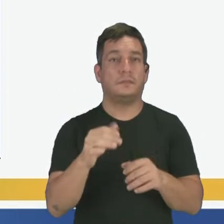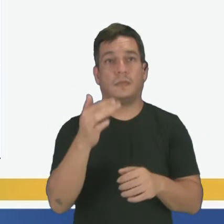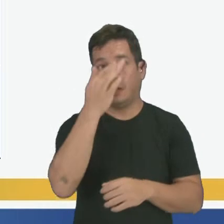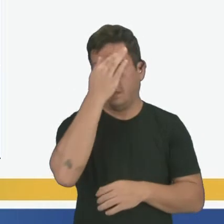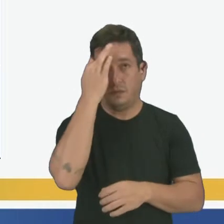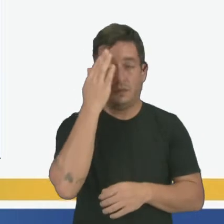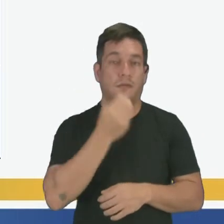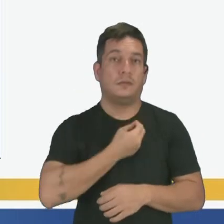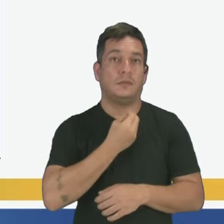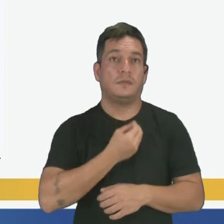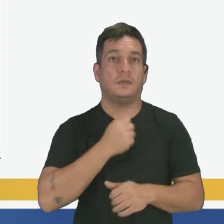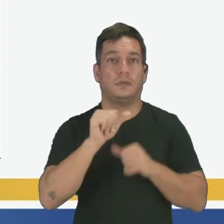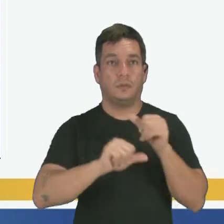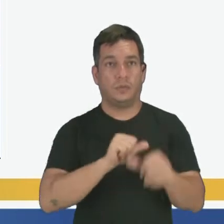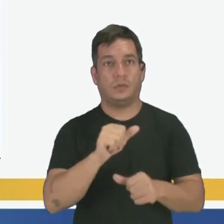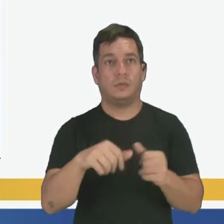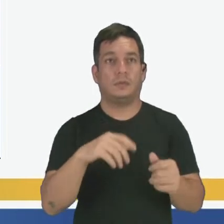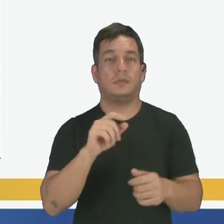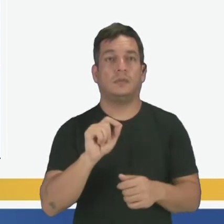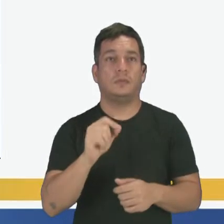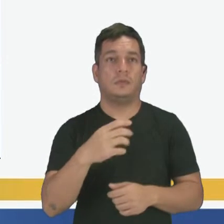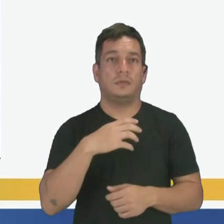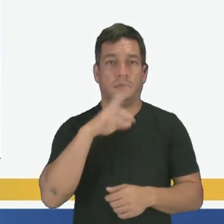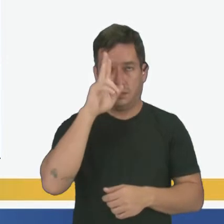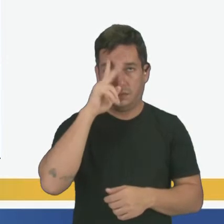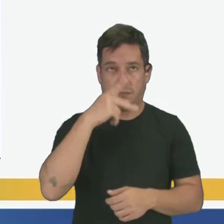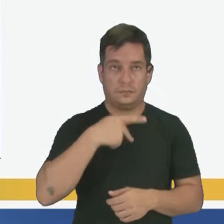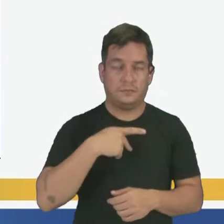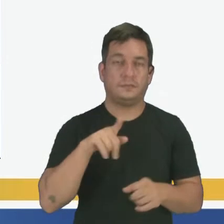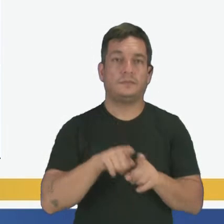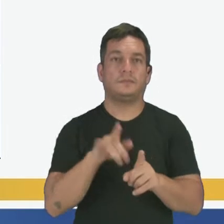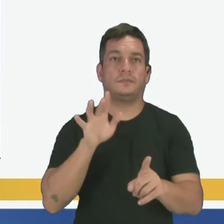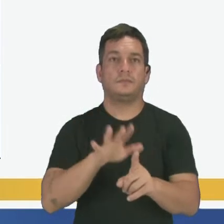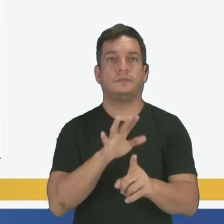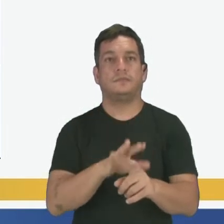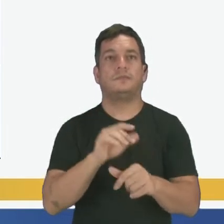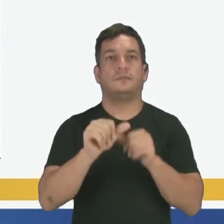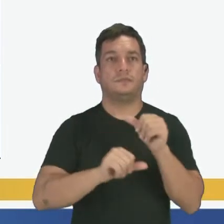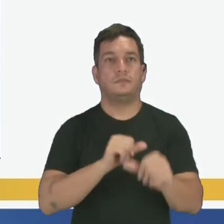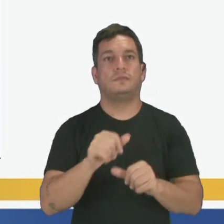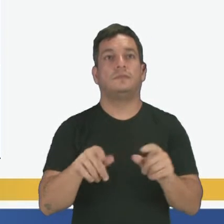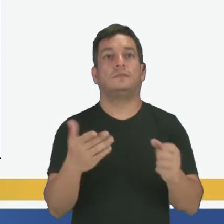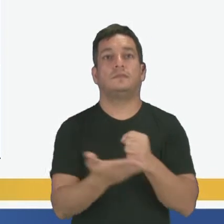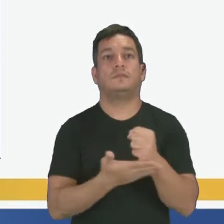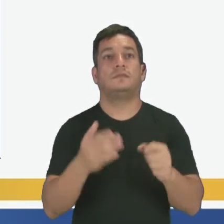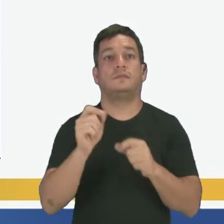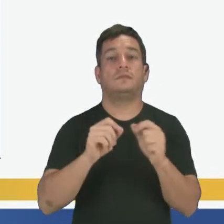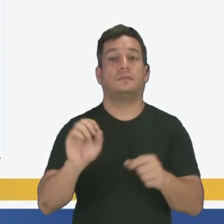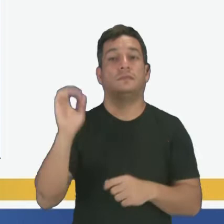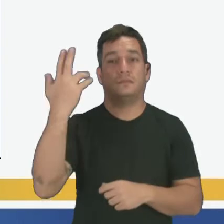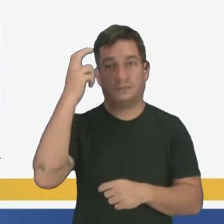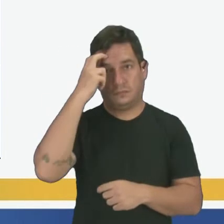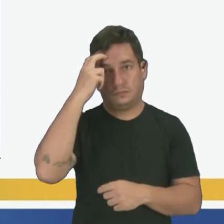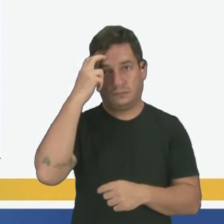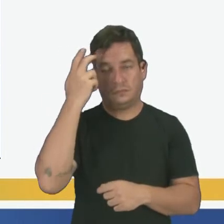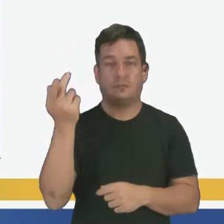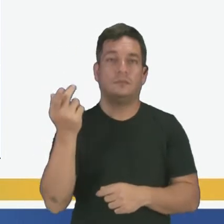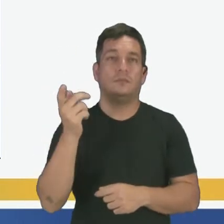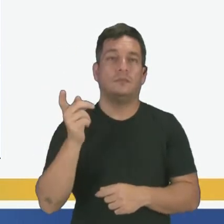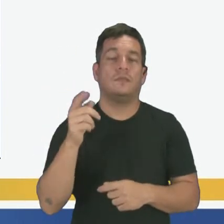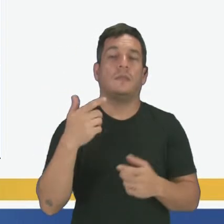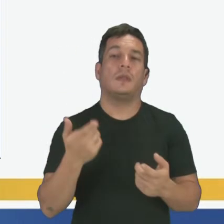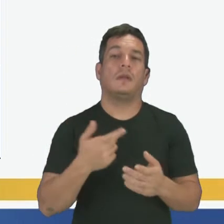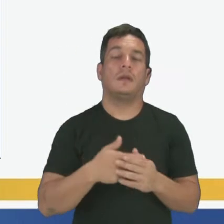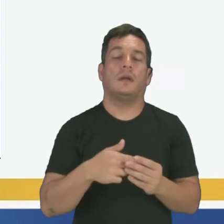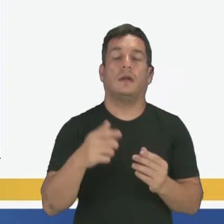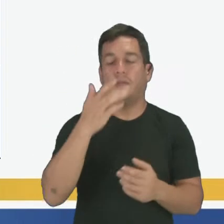vida varia de modo, né, individual, influenciado, alterado de acordo com fatores culturais. Então, embora o